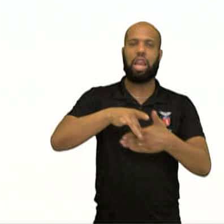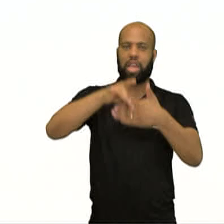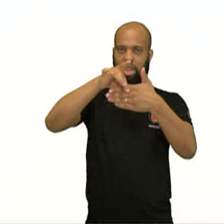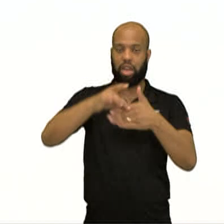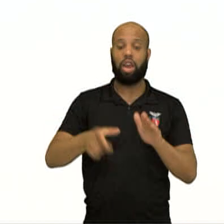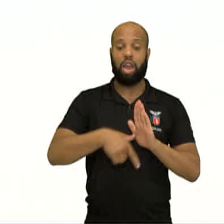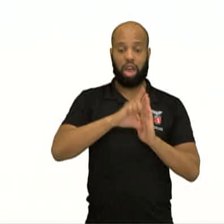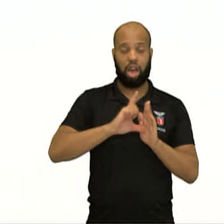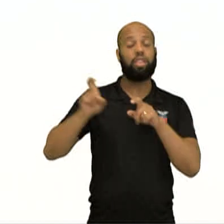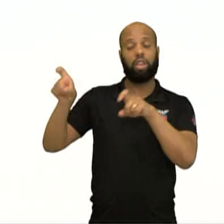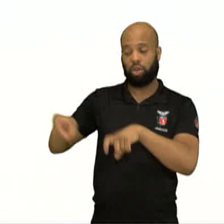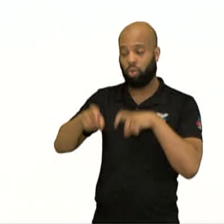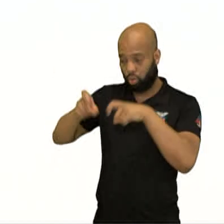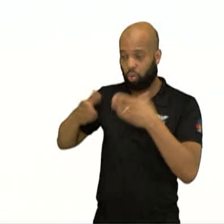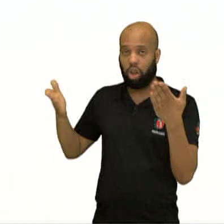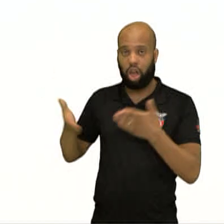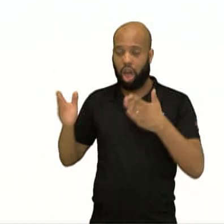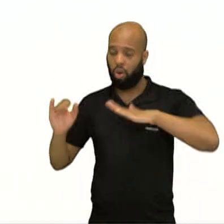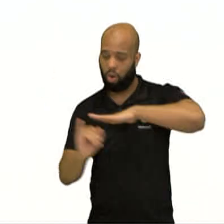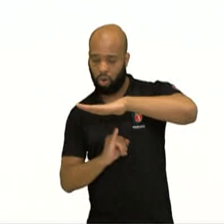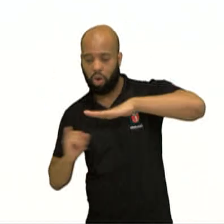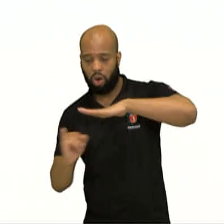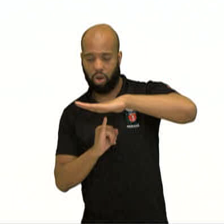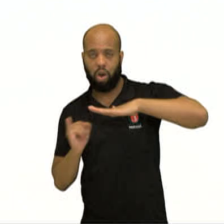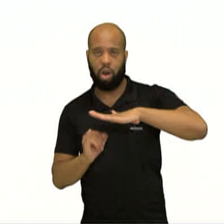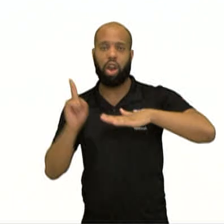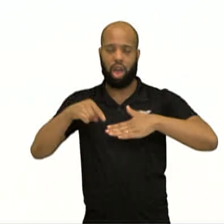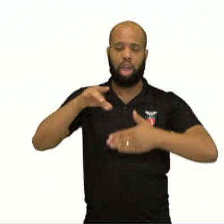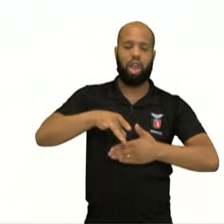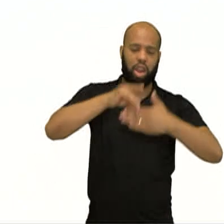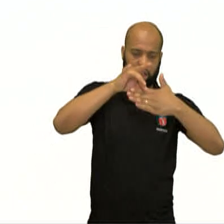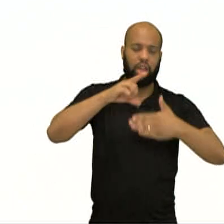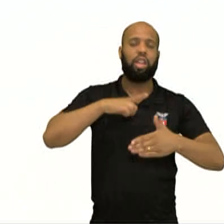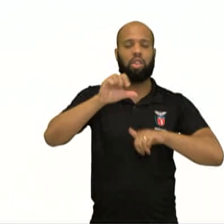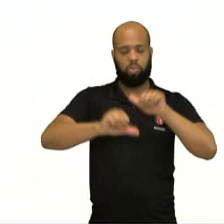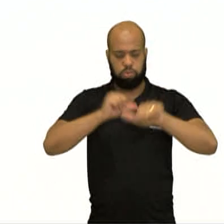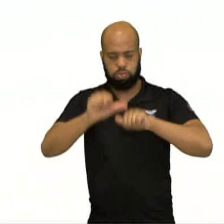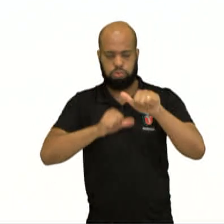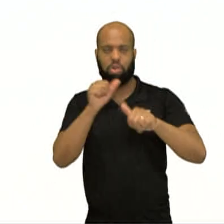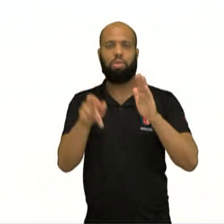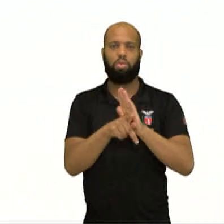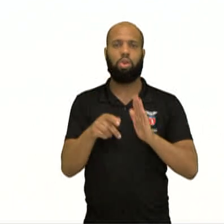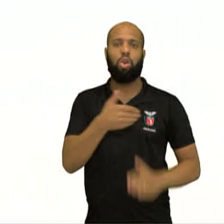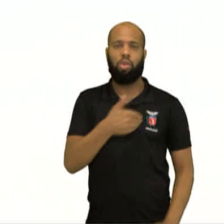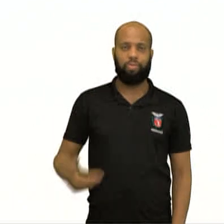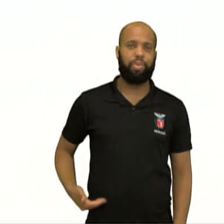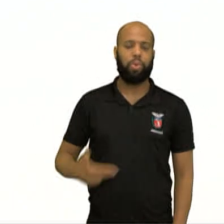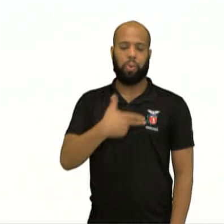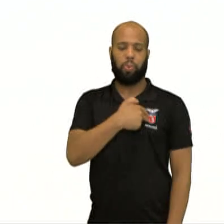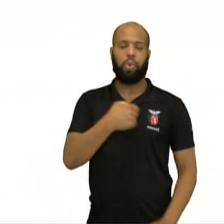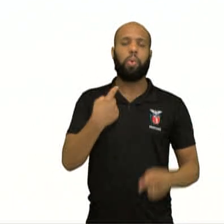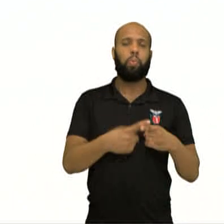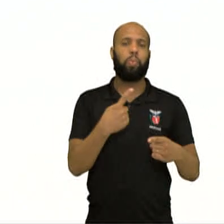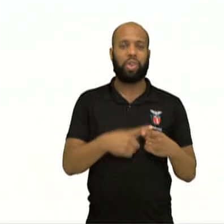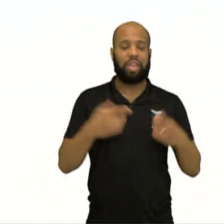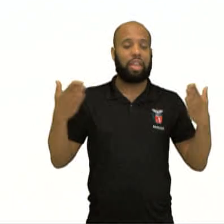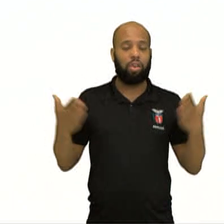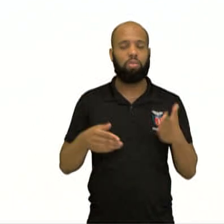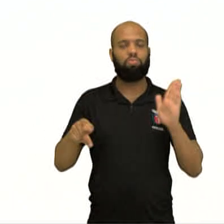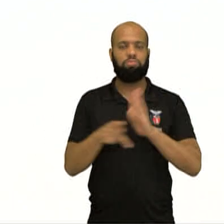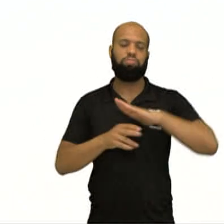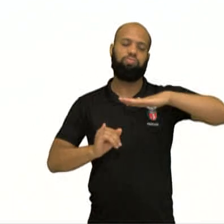da agricultura. Então houve uma inversão no governo Getúlio Vargas. A liderança da economia nacional passou a ser